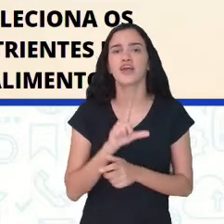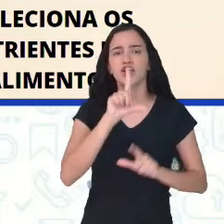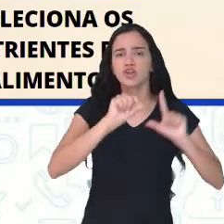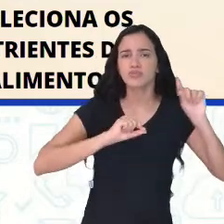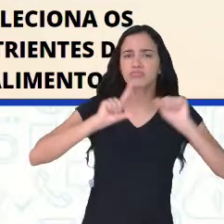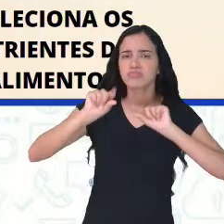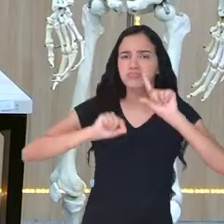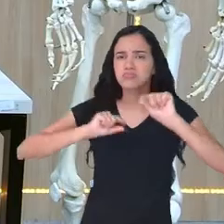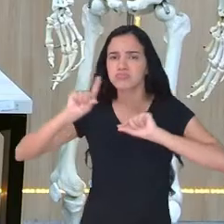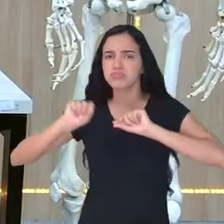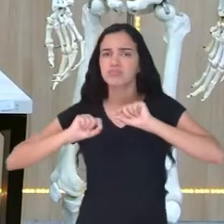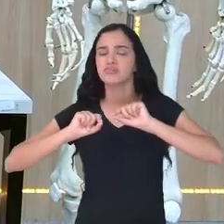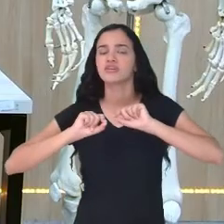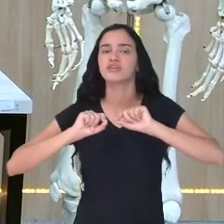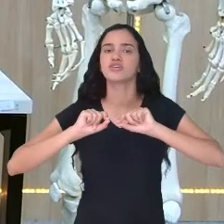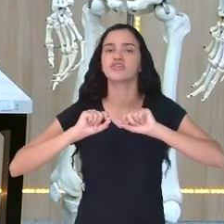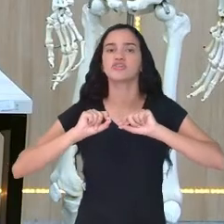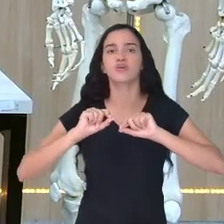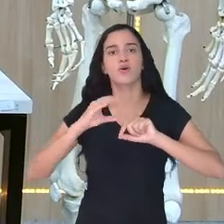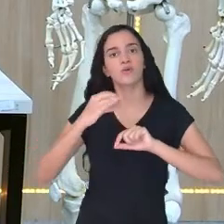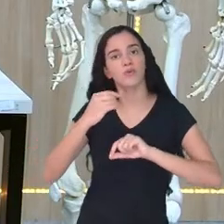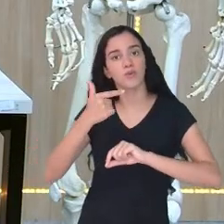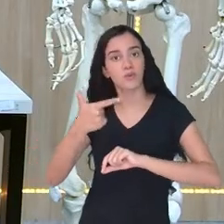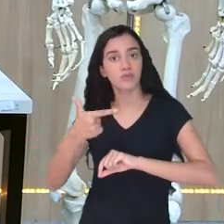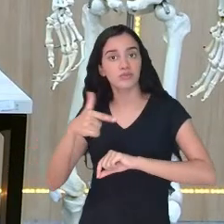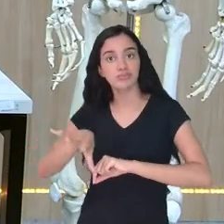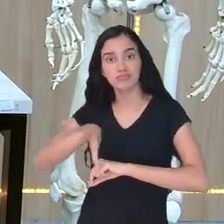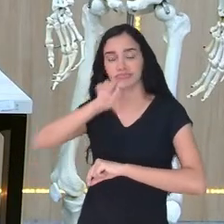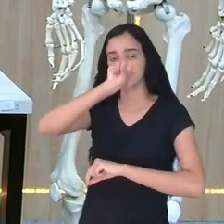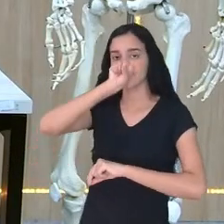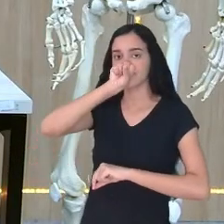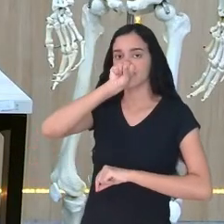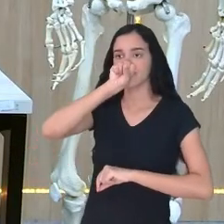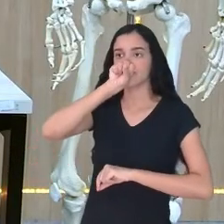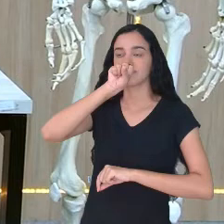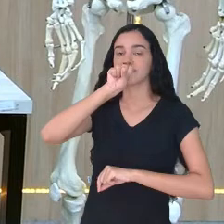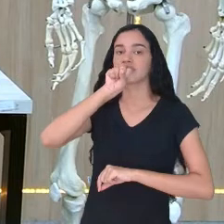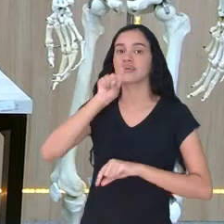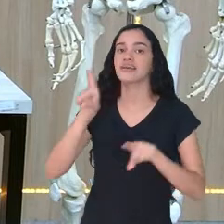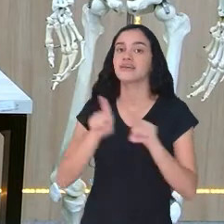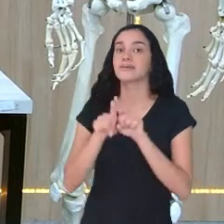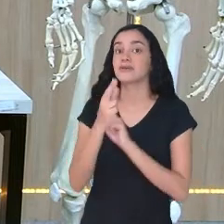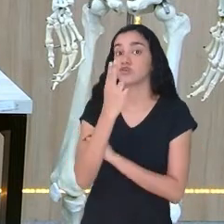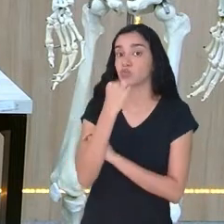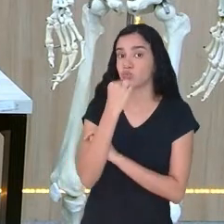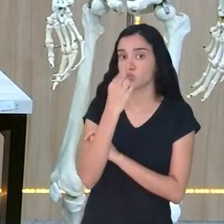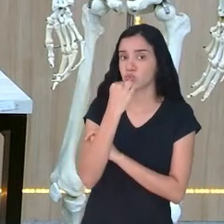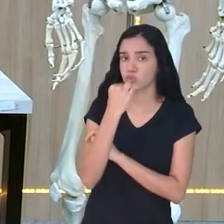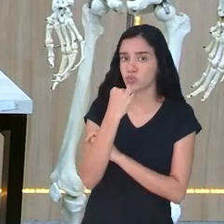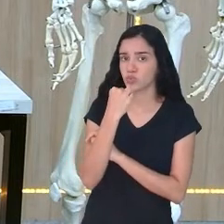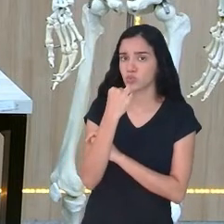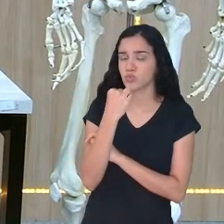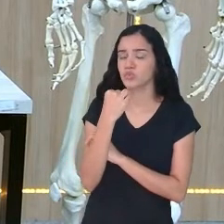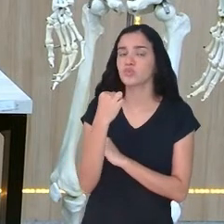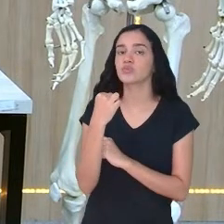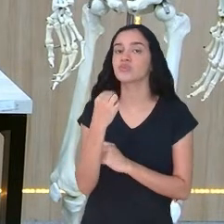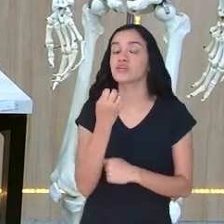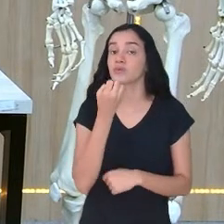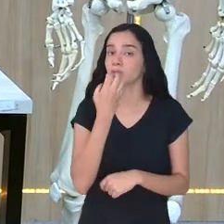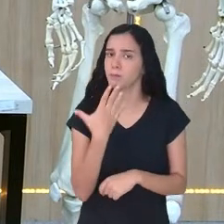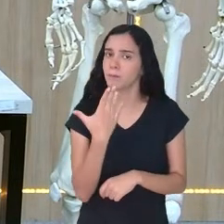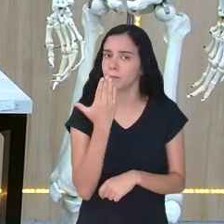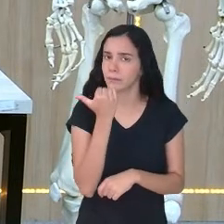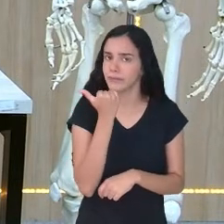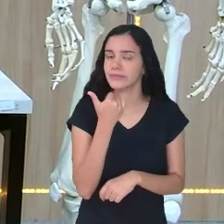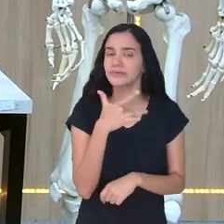seleciona o gás oxigênio, o sistema respiratório, seleciona os nutrientes a partir de uma boa digestão, que